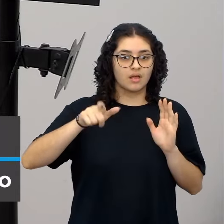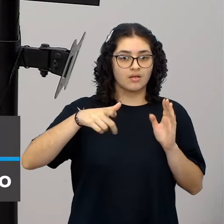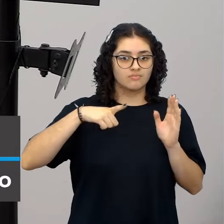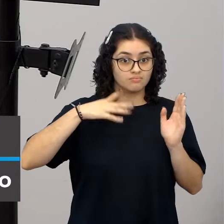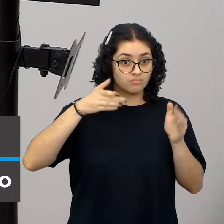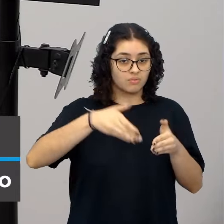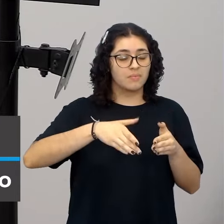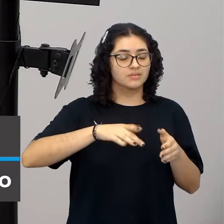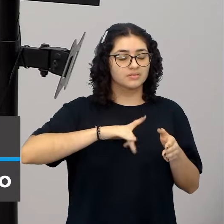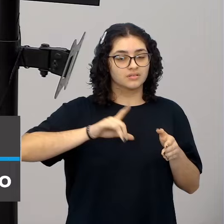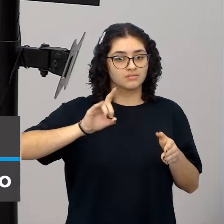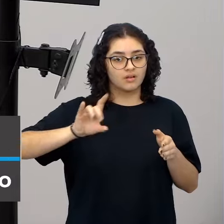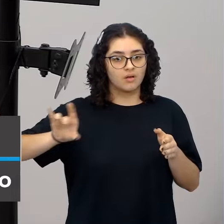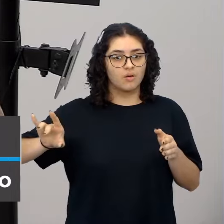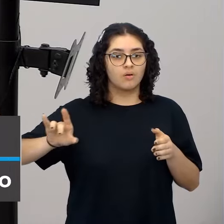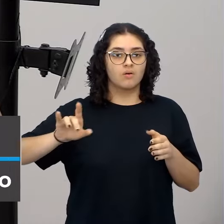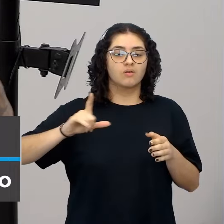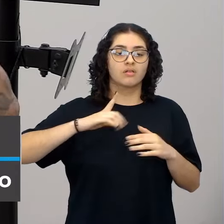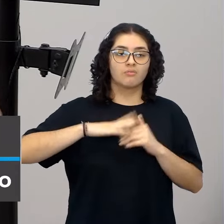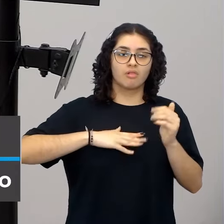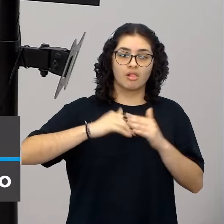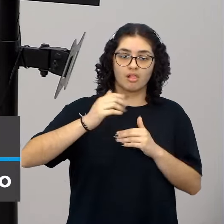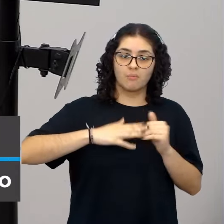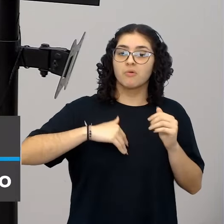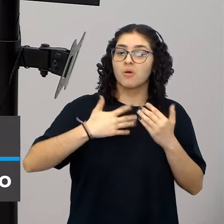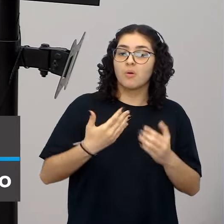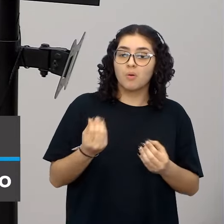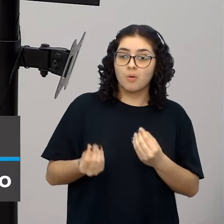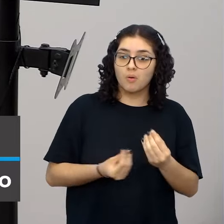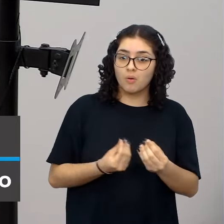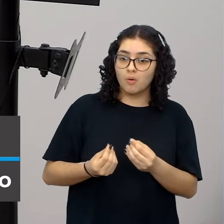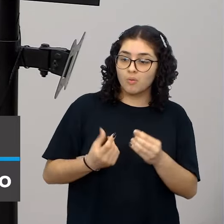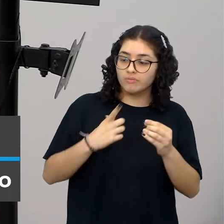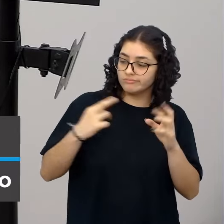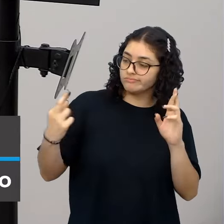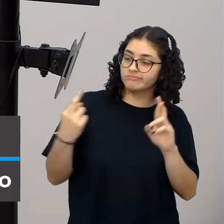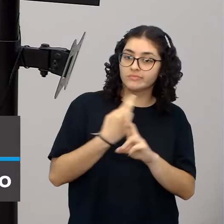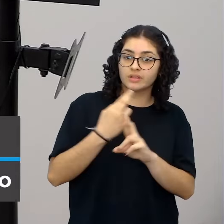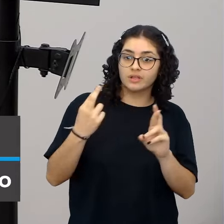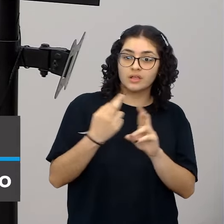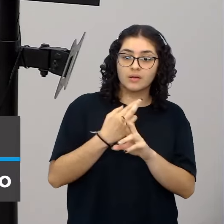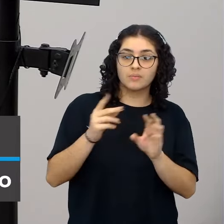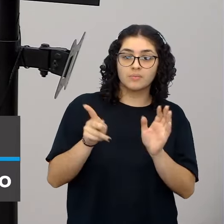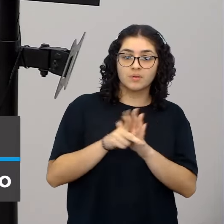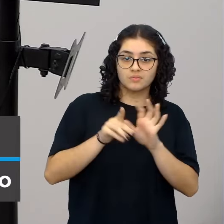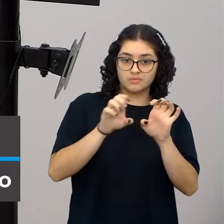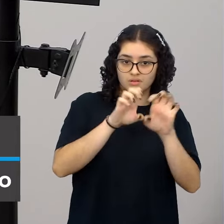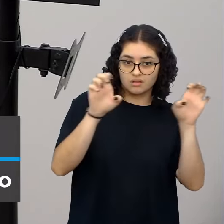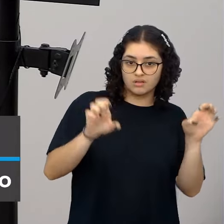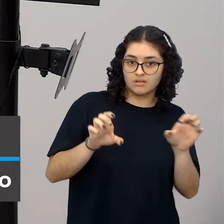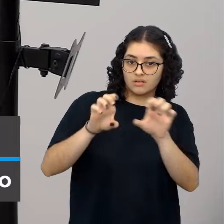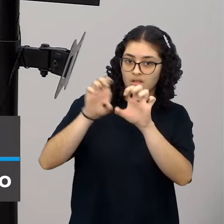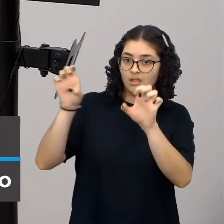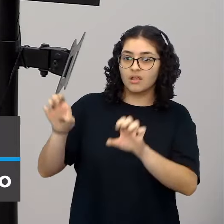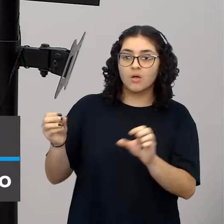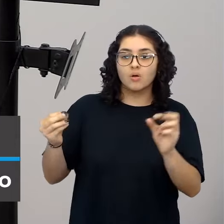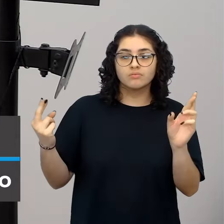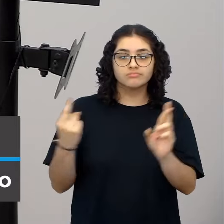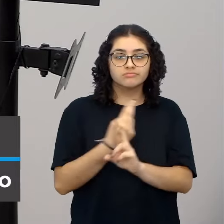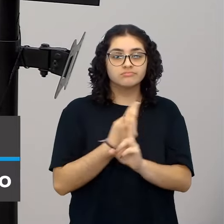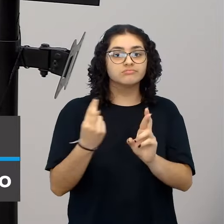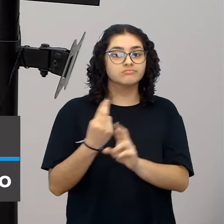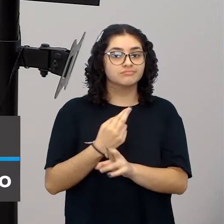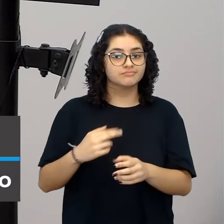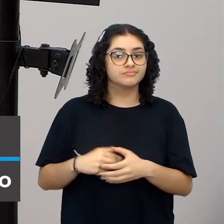outras competências, como que esses eixos eles conversam ao longo do material, então já fica essa